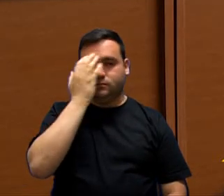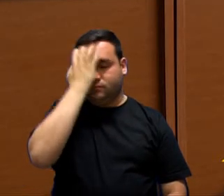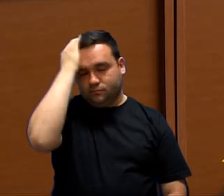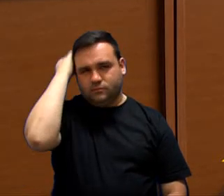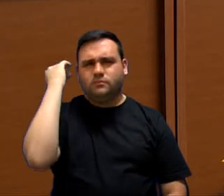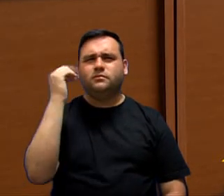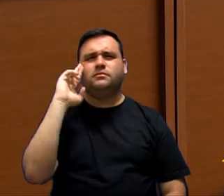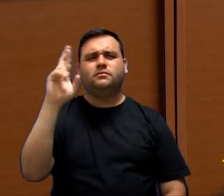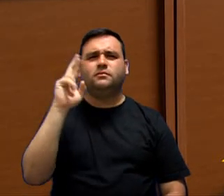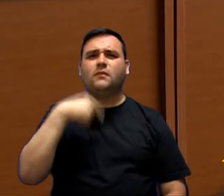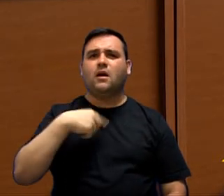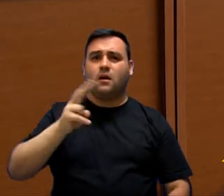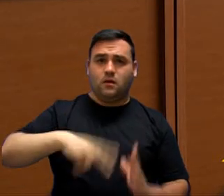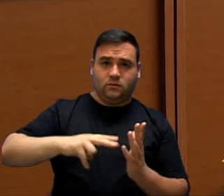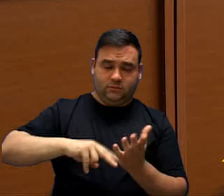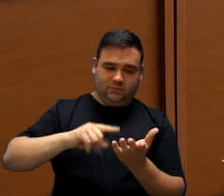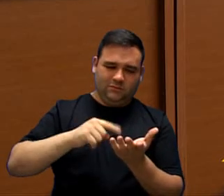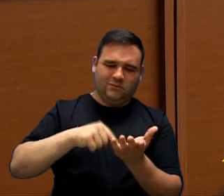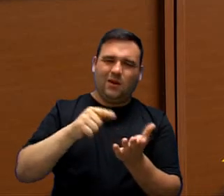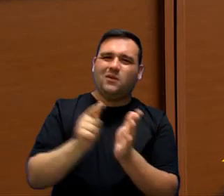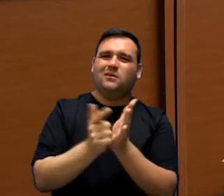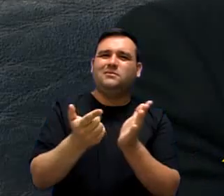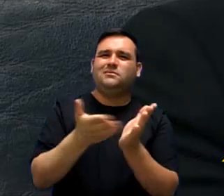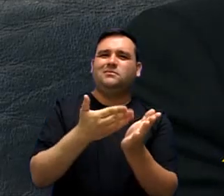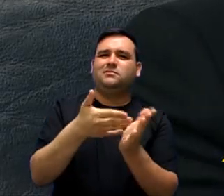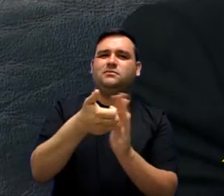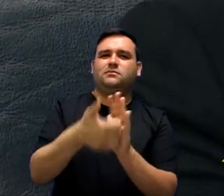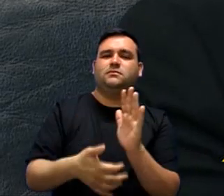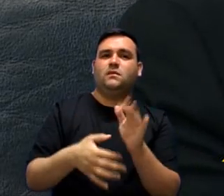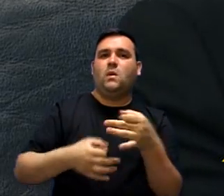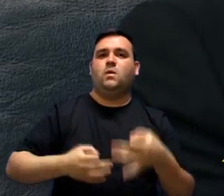Presidente, eu li uma matéria falando que a Justiça